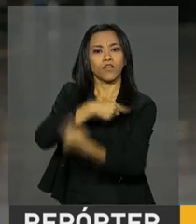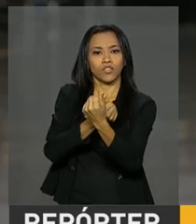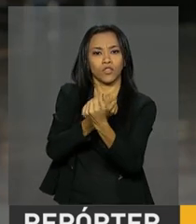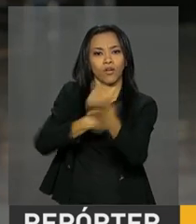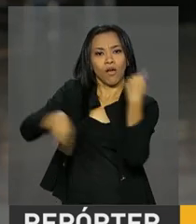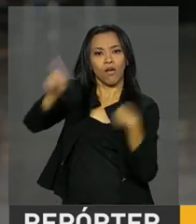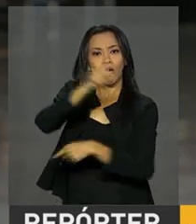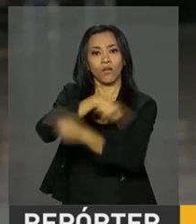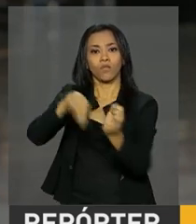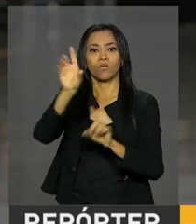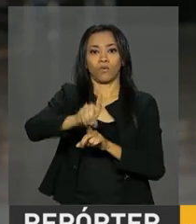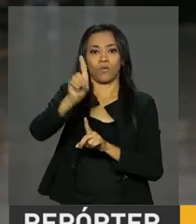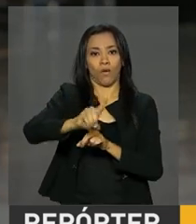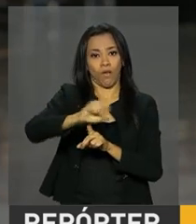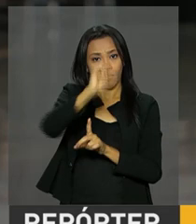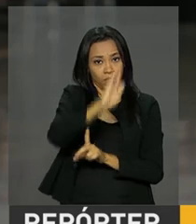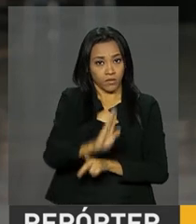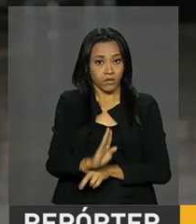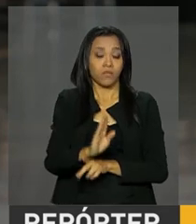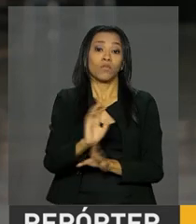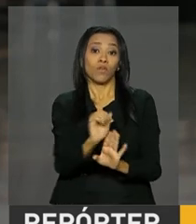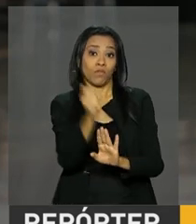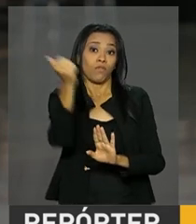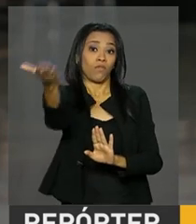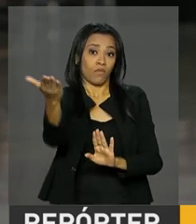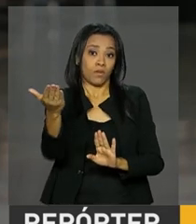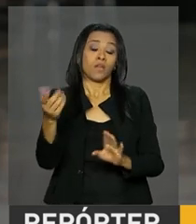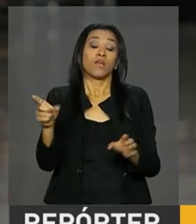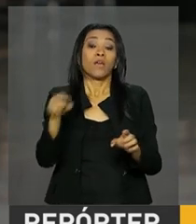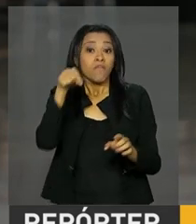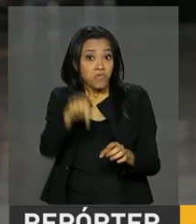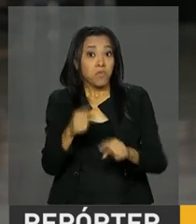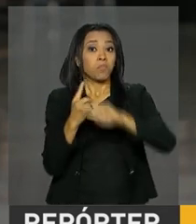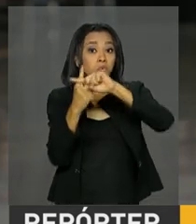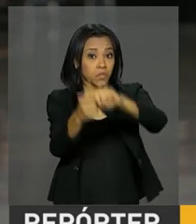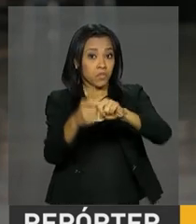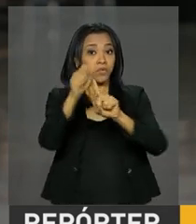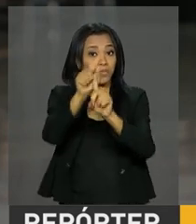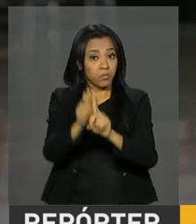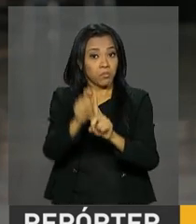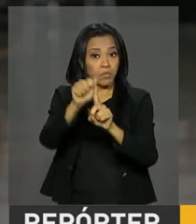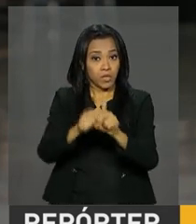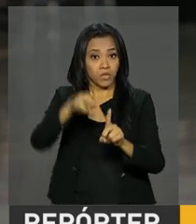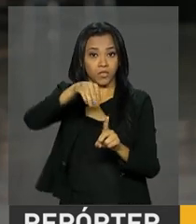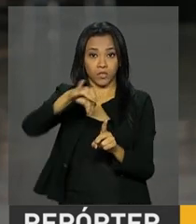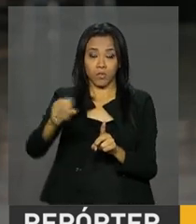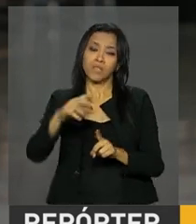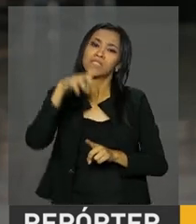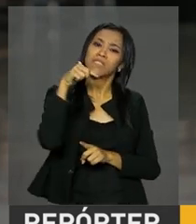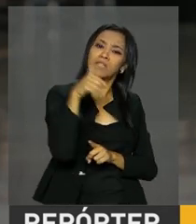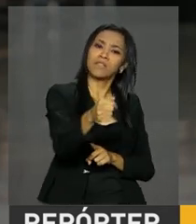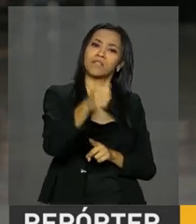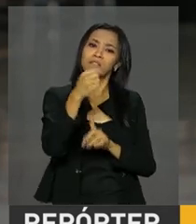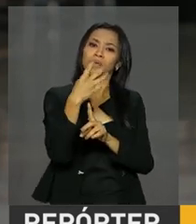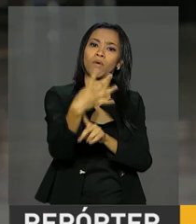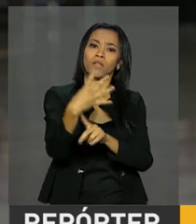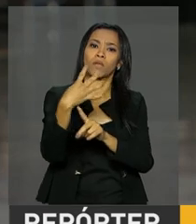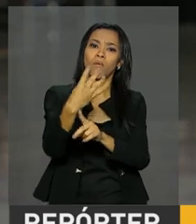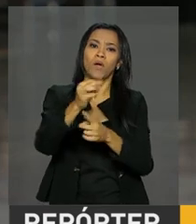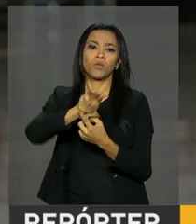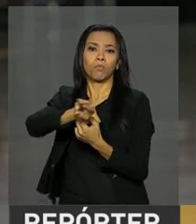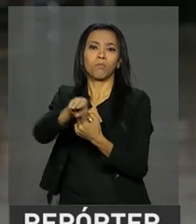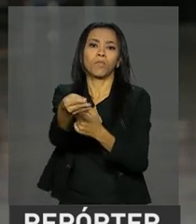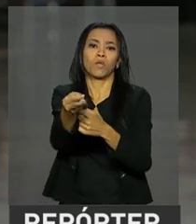segundo os dados do banco central esse fluxo cambial ficou positivo em Maio em 744 milhões de